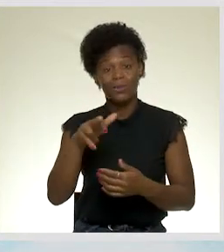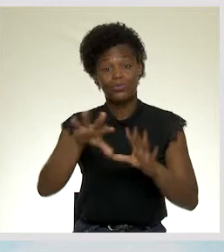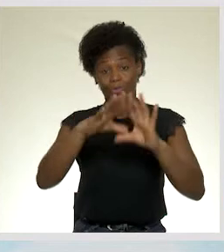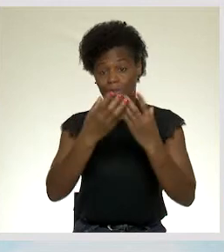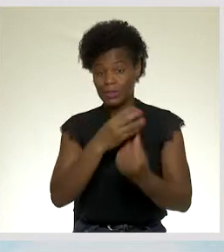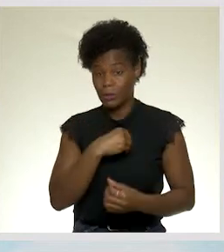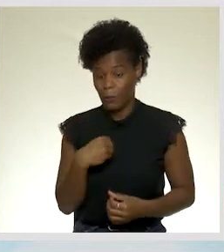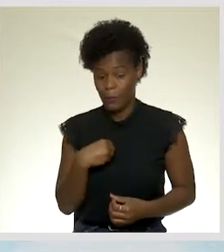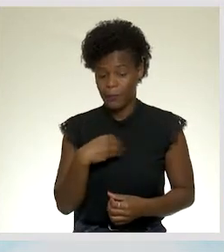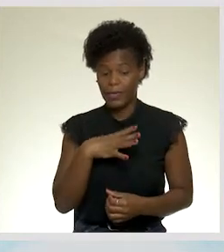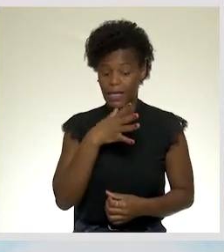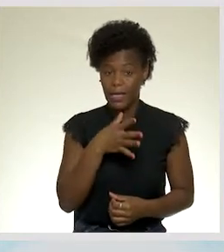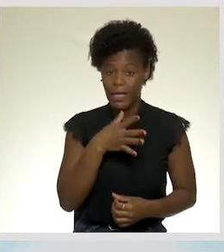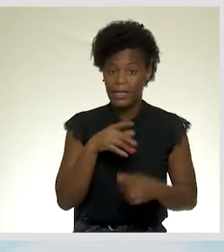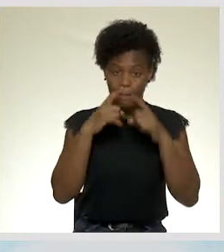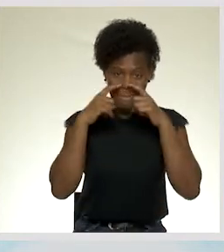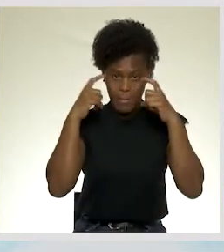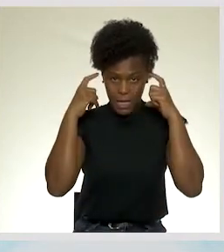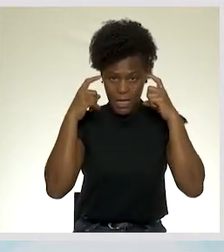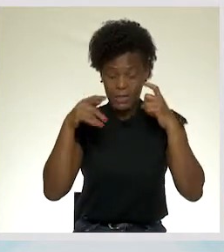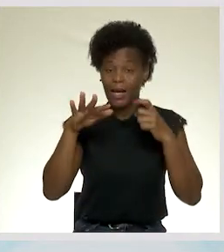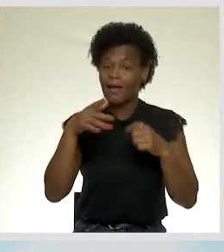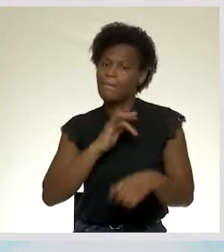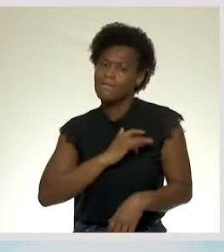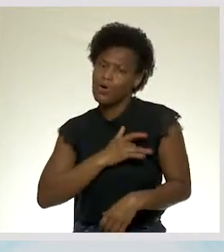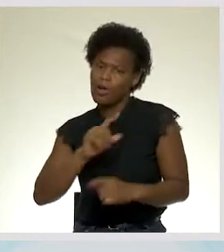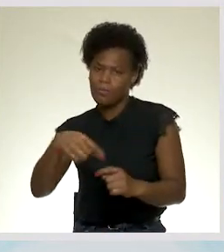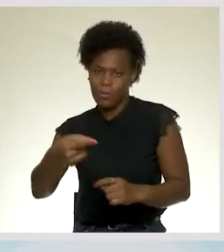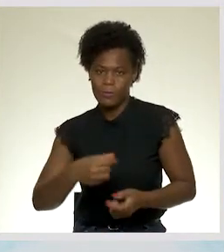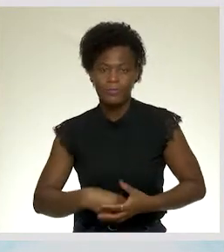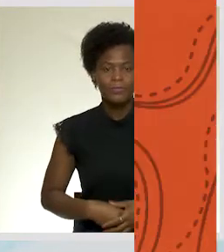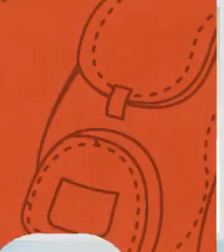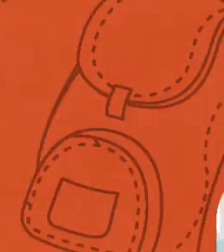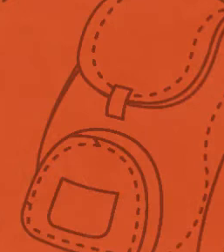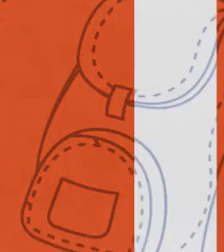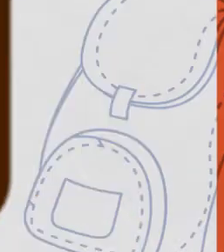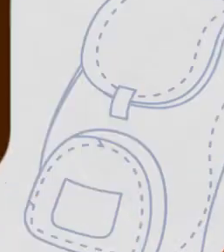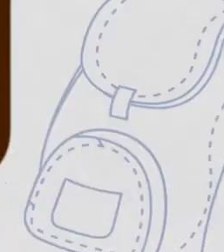Ou seja, usar a máscara é um ato de amor ao próximo.